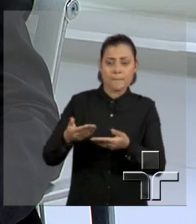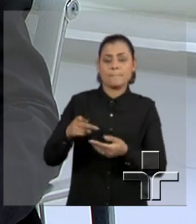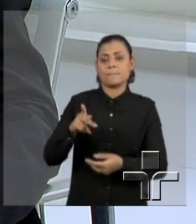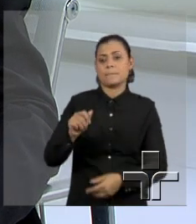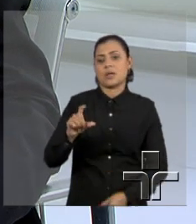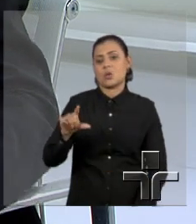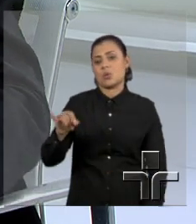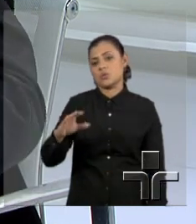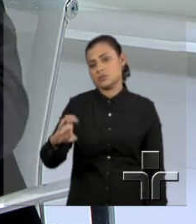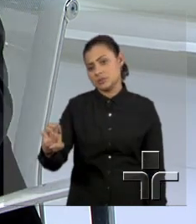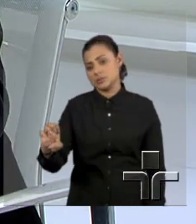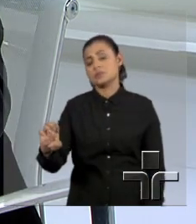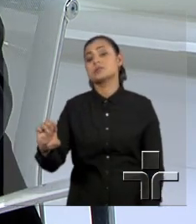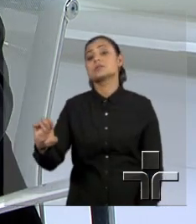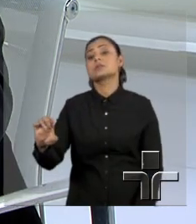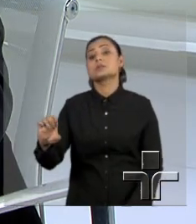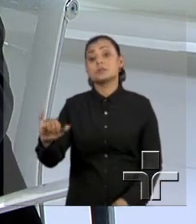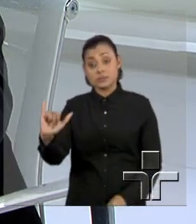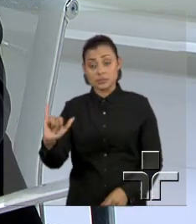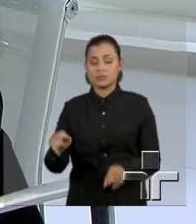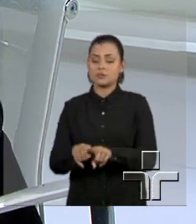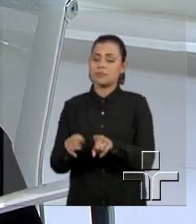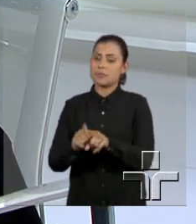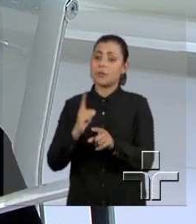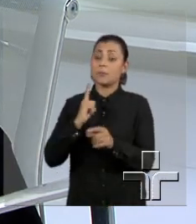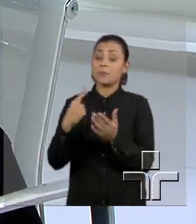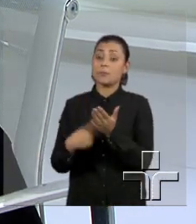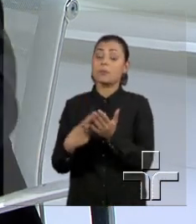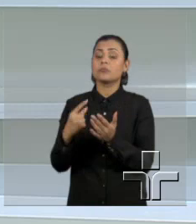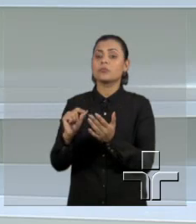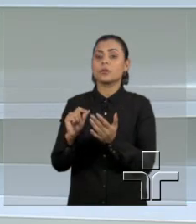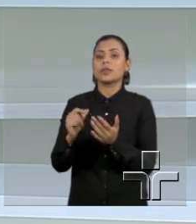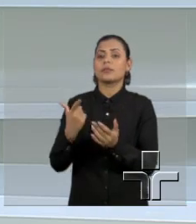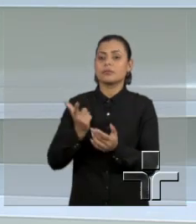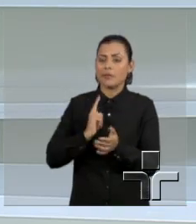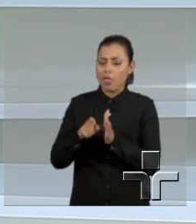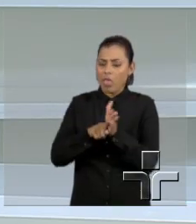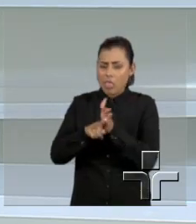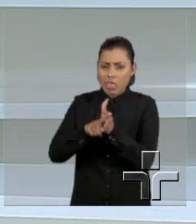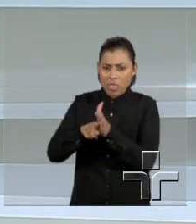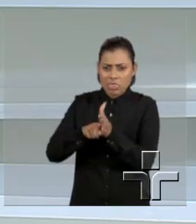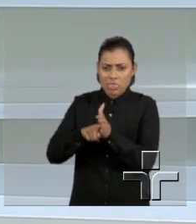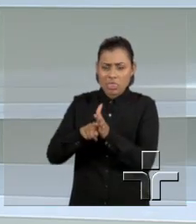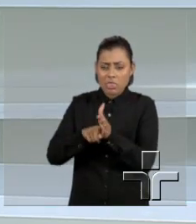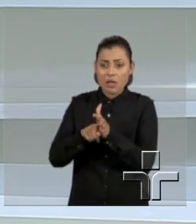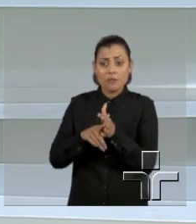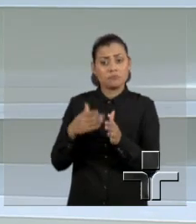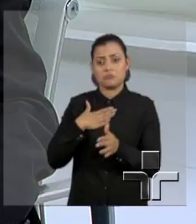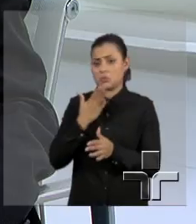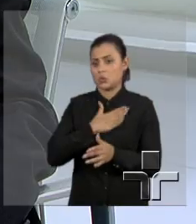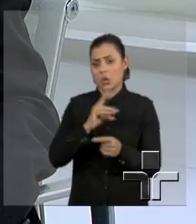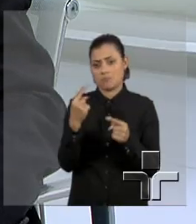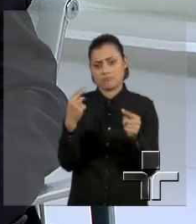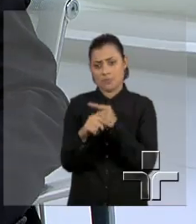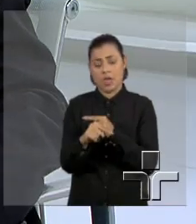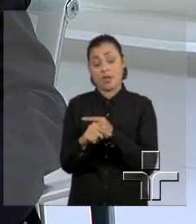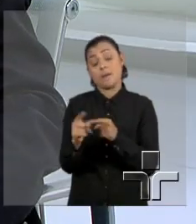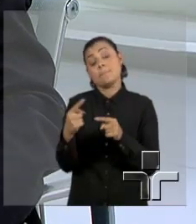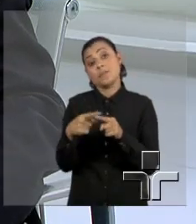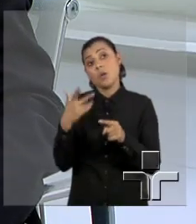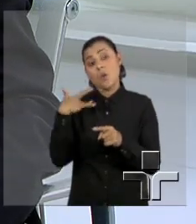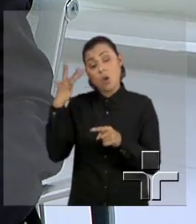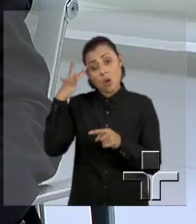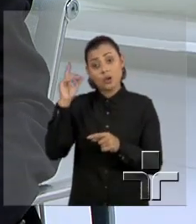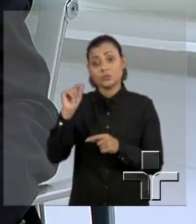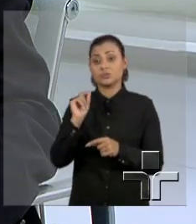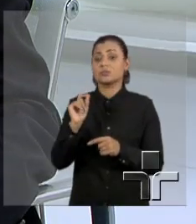Palocci, esse sigilo da colaboração foi levantado, etc. Eu não gostei. Eu acho que devia haver uma